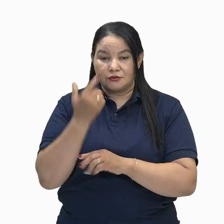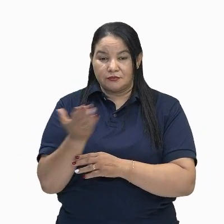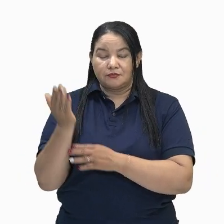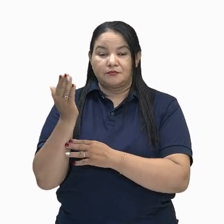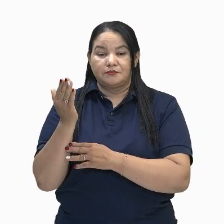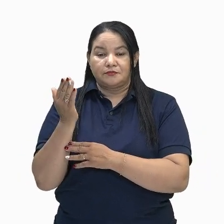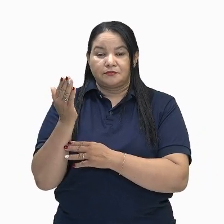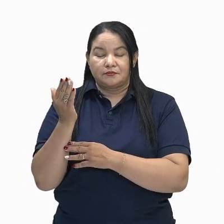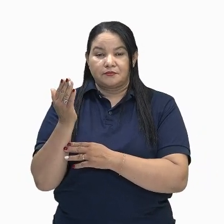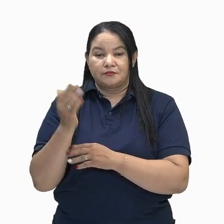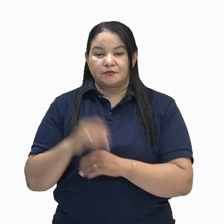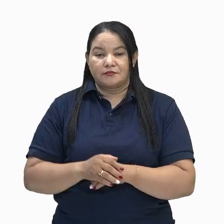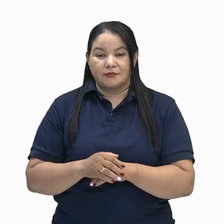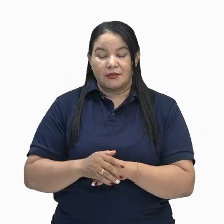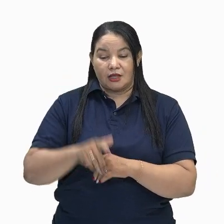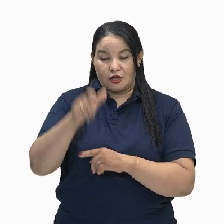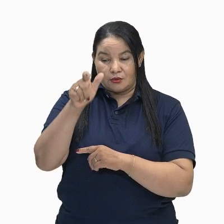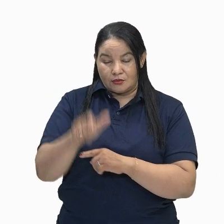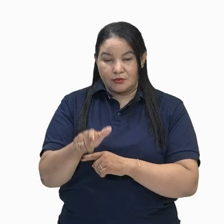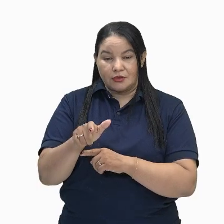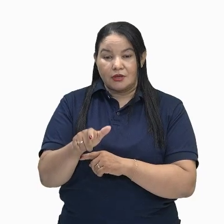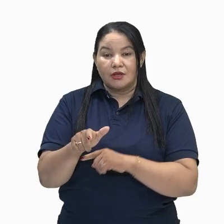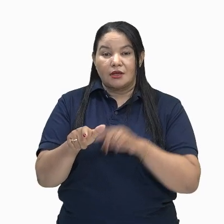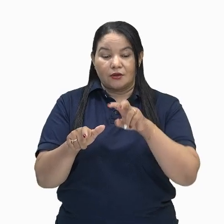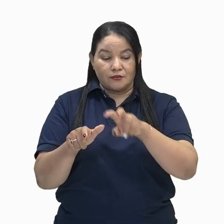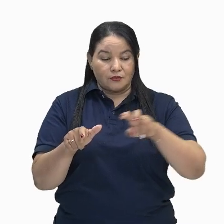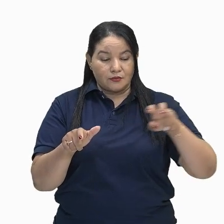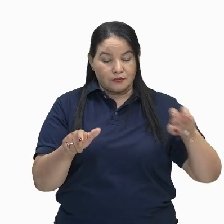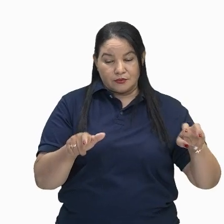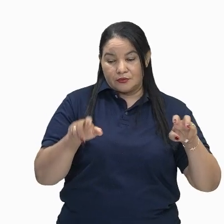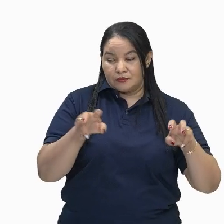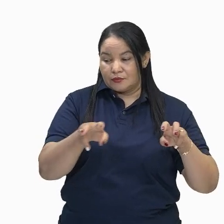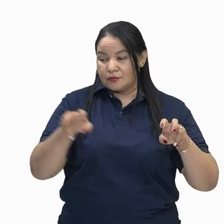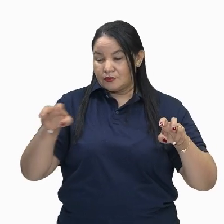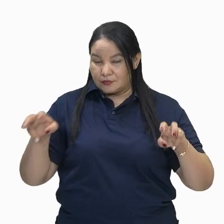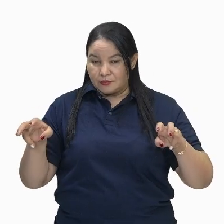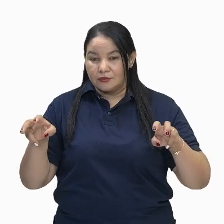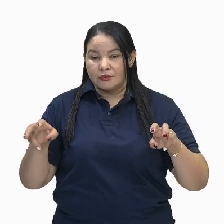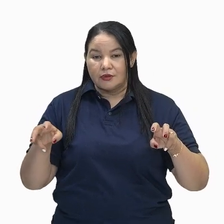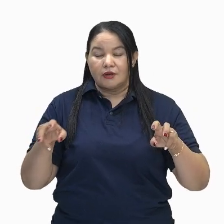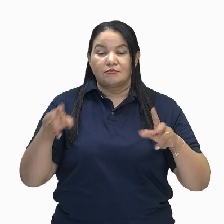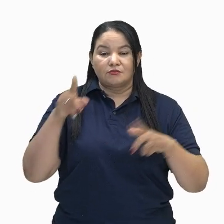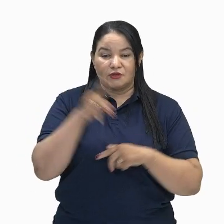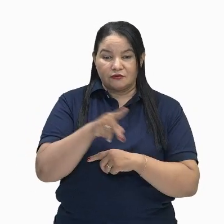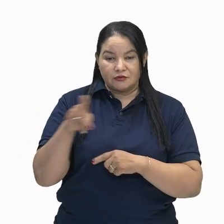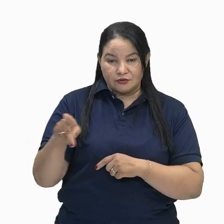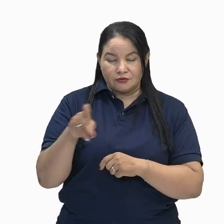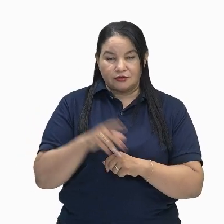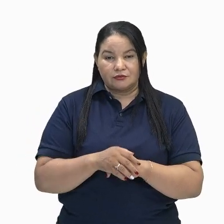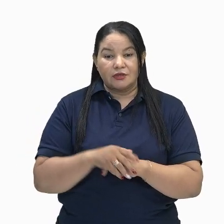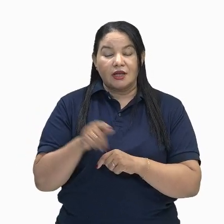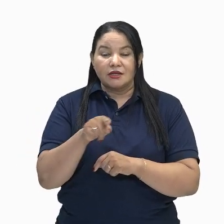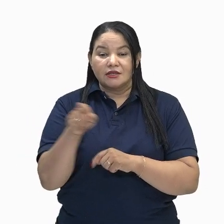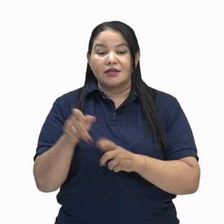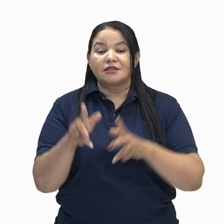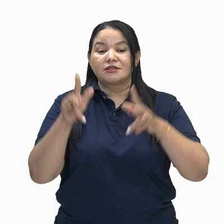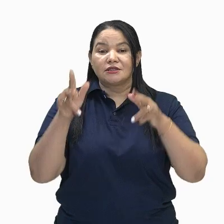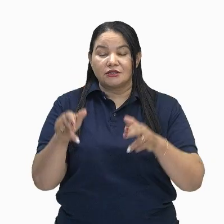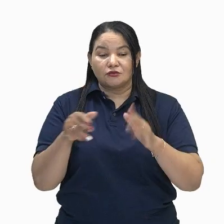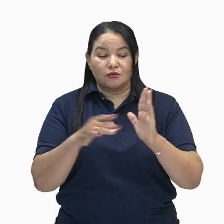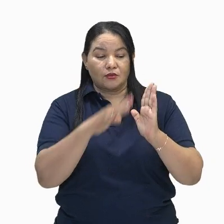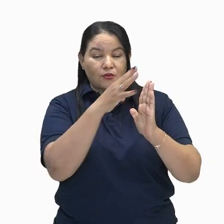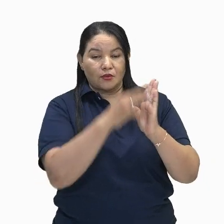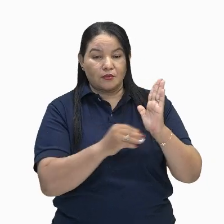uma pessoa no centro e os demais colegas estão do lado direito e do lado esquerdo. E observe que eles estão fazendo os